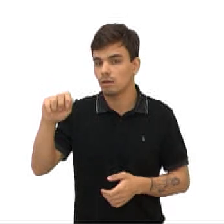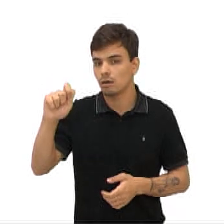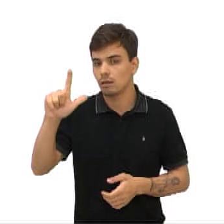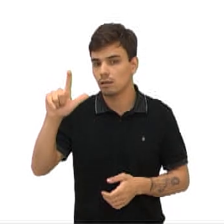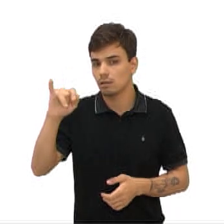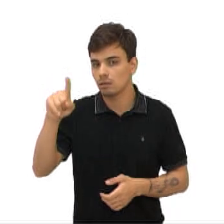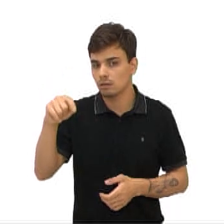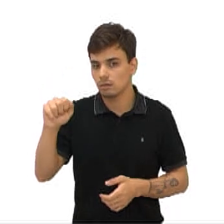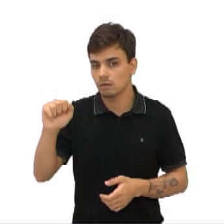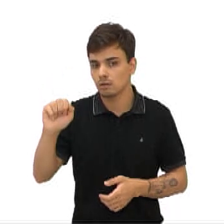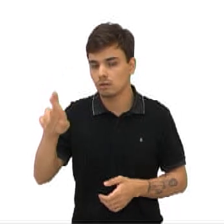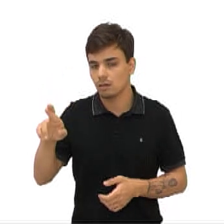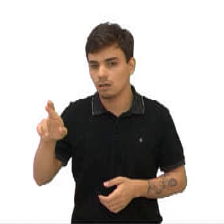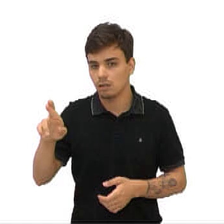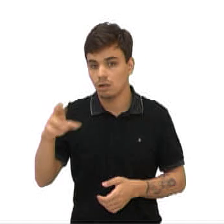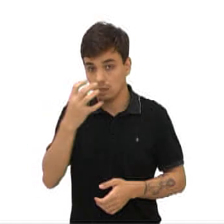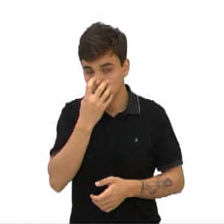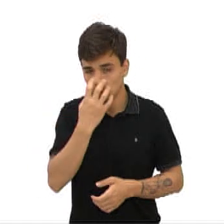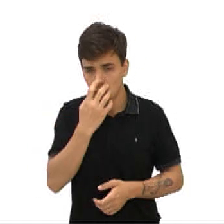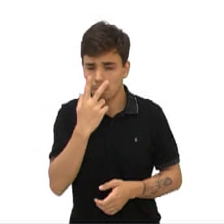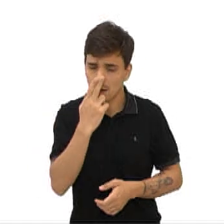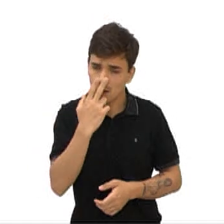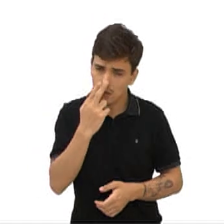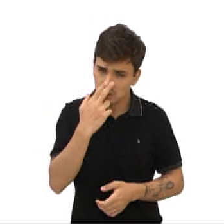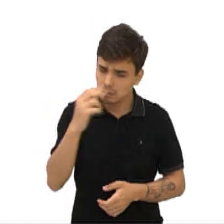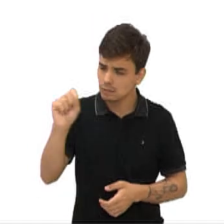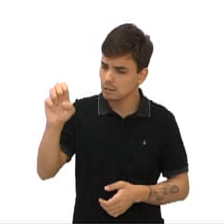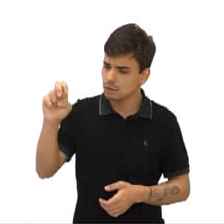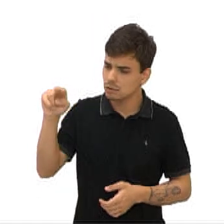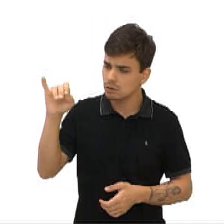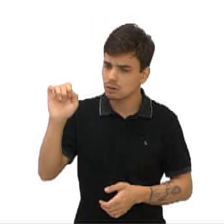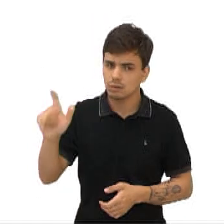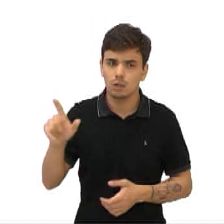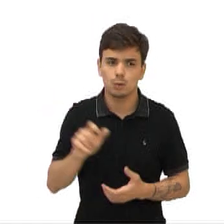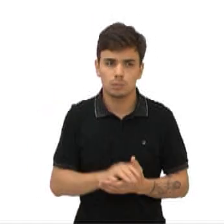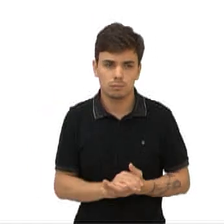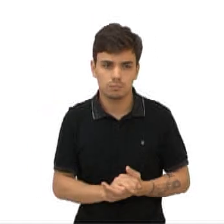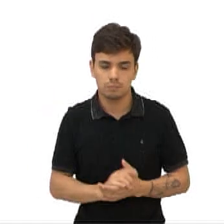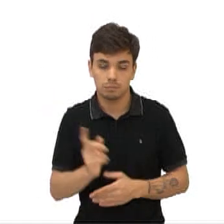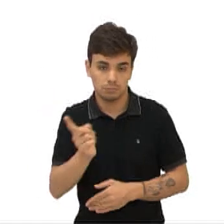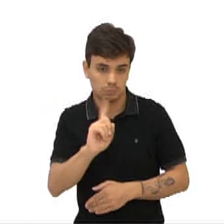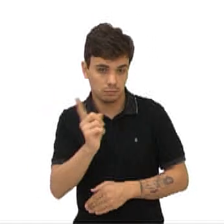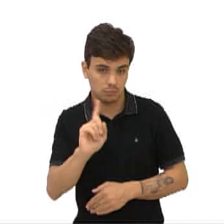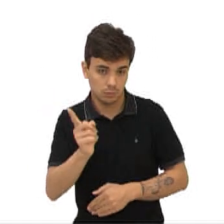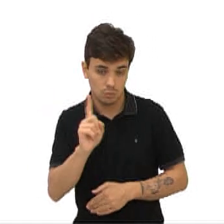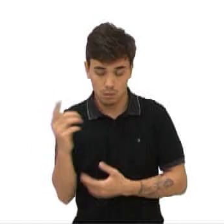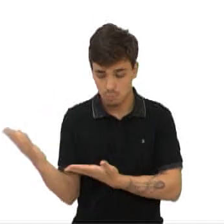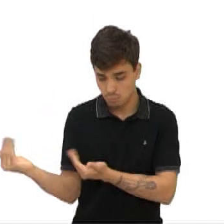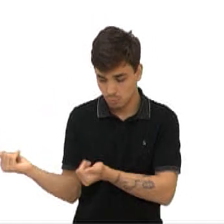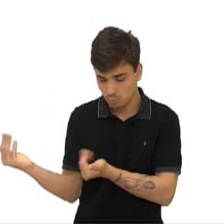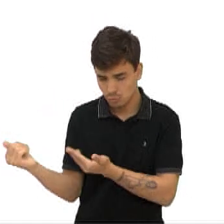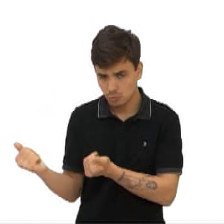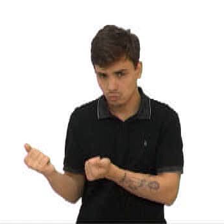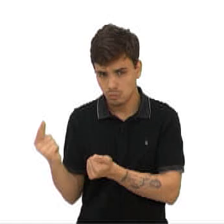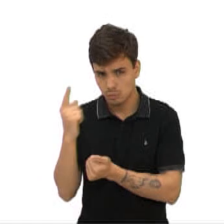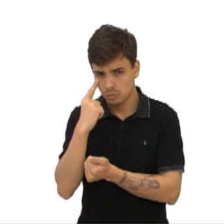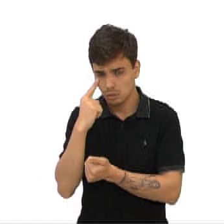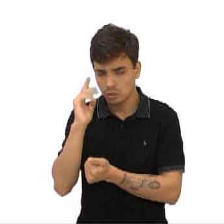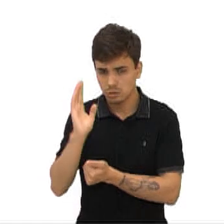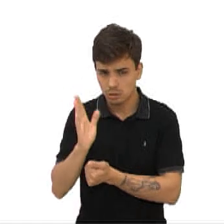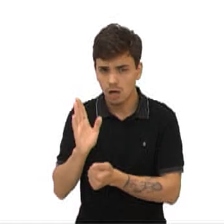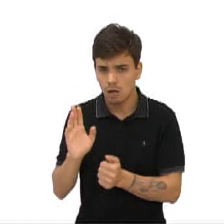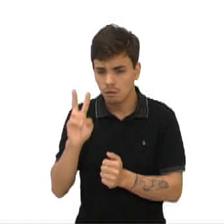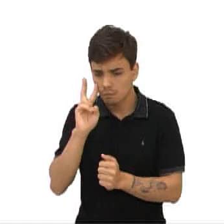atitude senil. Não é. Os muito jovens mais voltados para a construção de